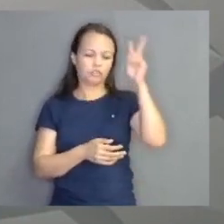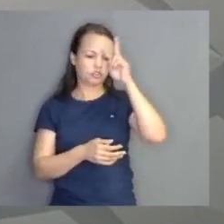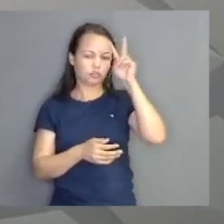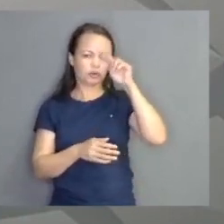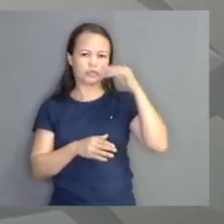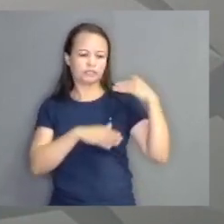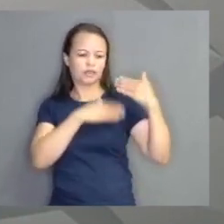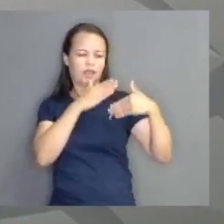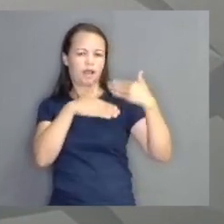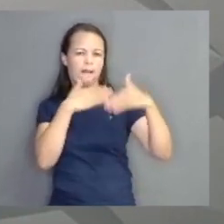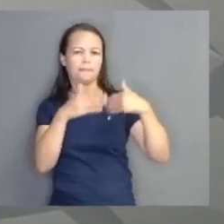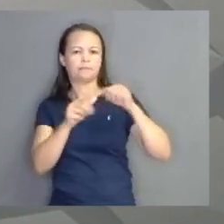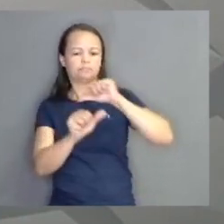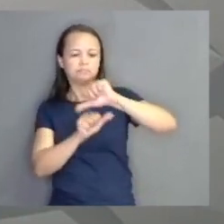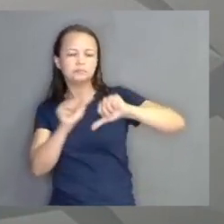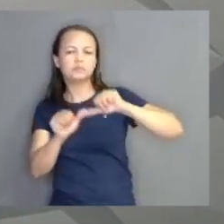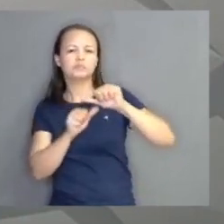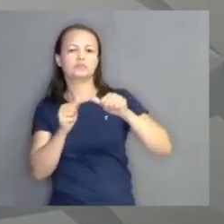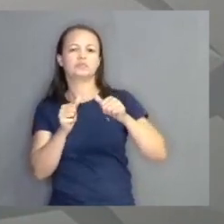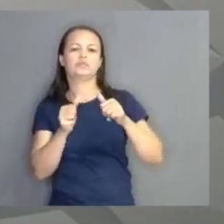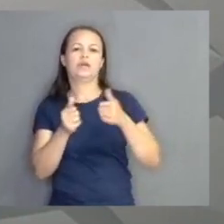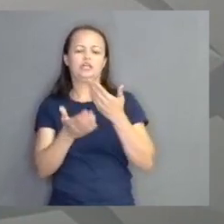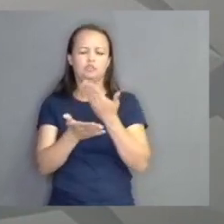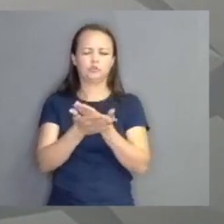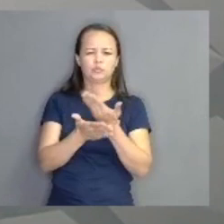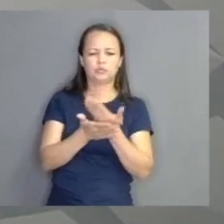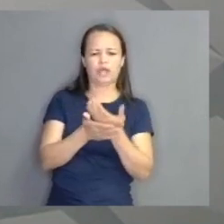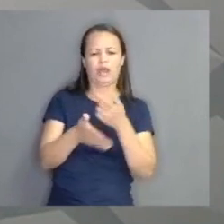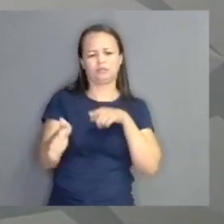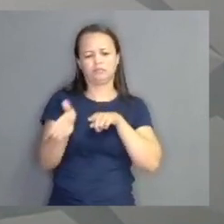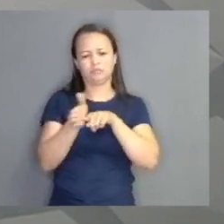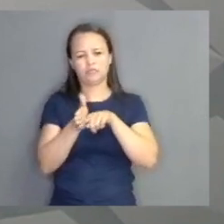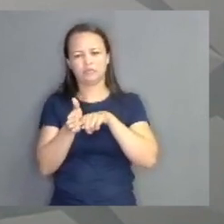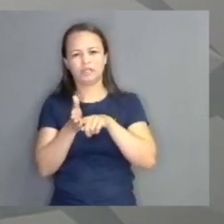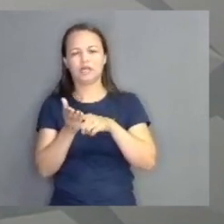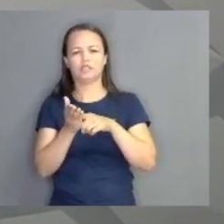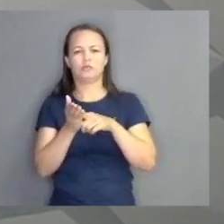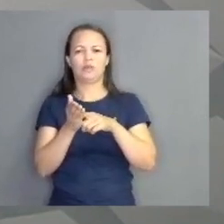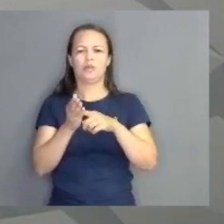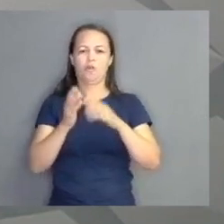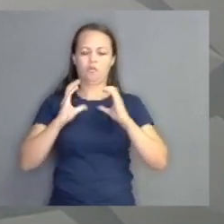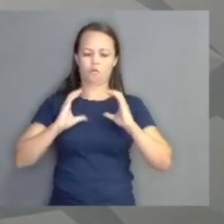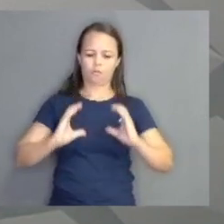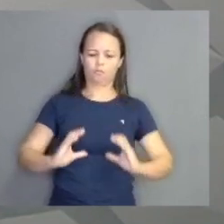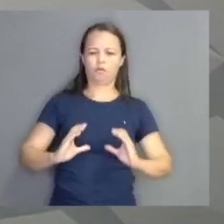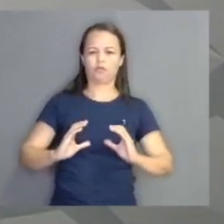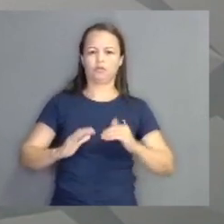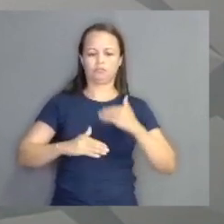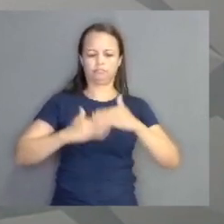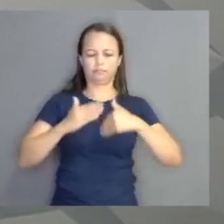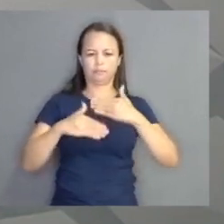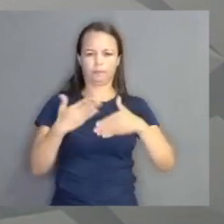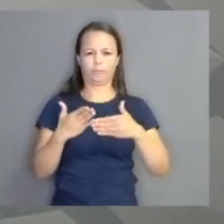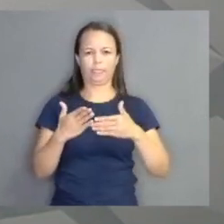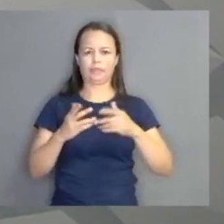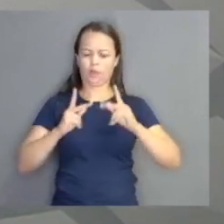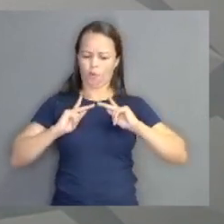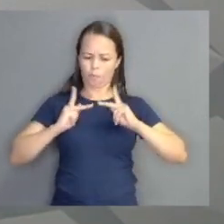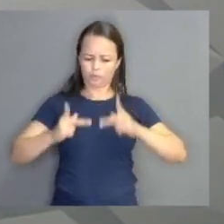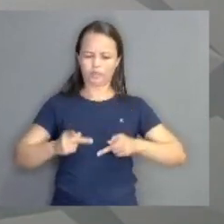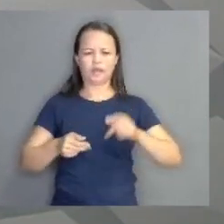É estudado, é verificado e vê qual o melhor comportamento a seguir. Era isso que a humanidade deveria fazer.